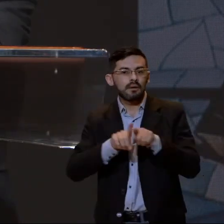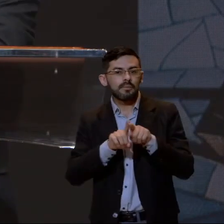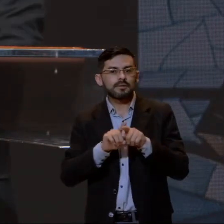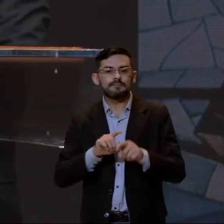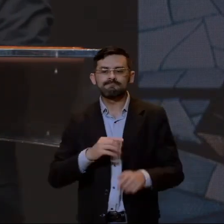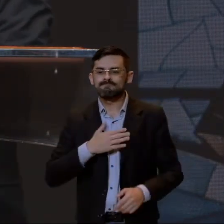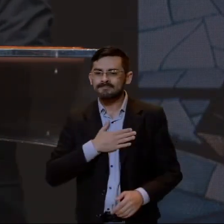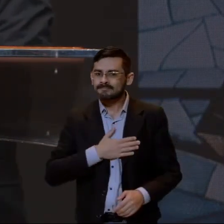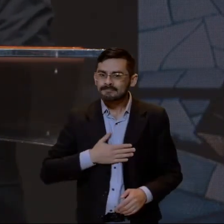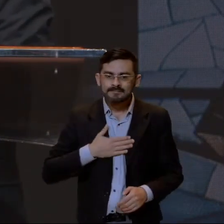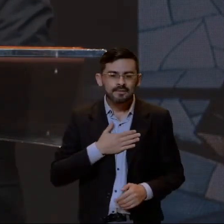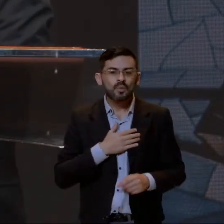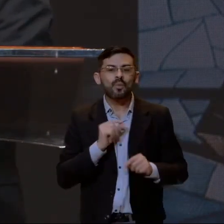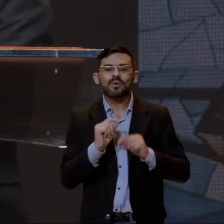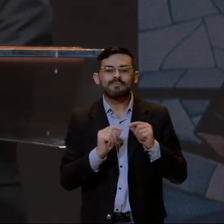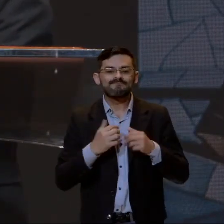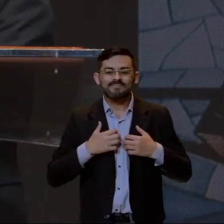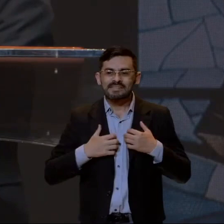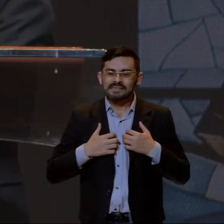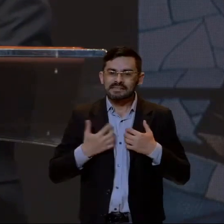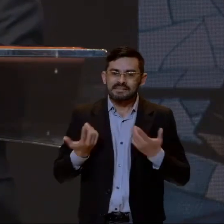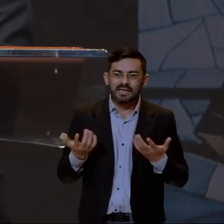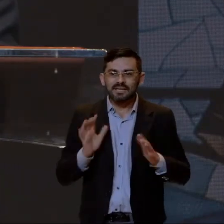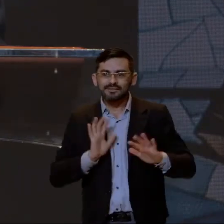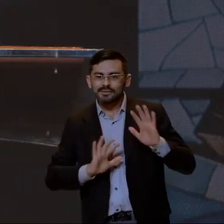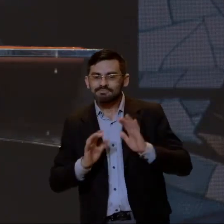que ainda não tinha sido